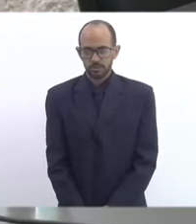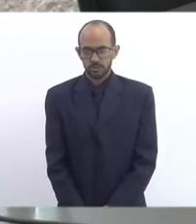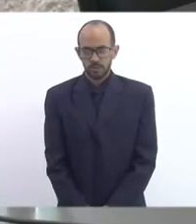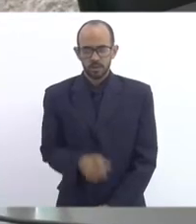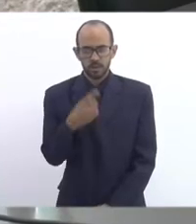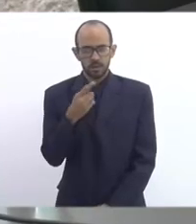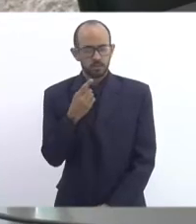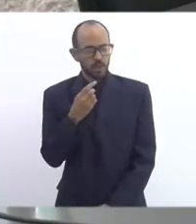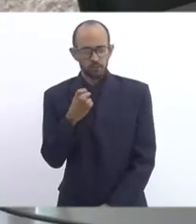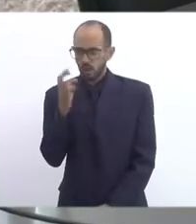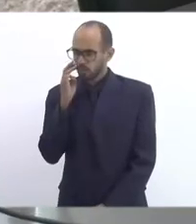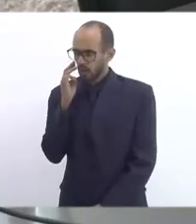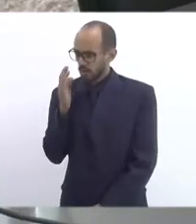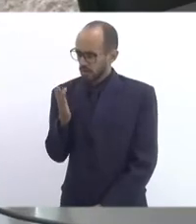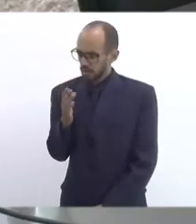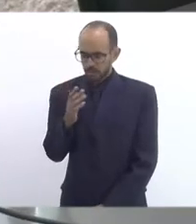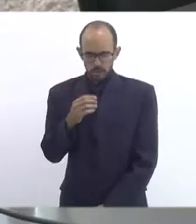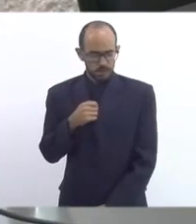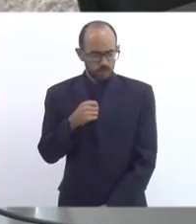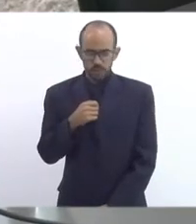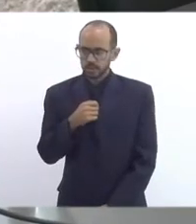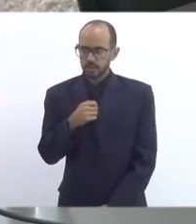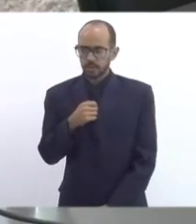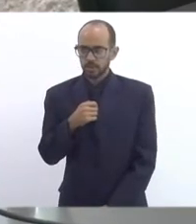Deputado Valdec,